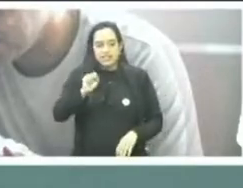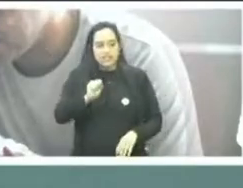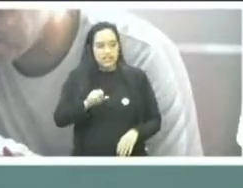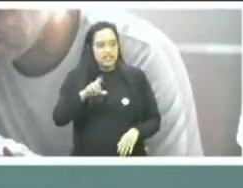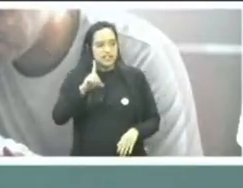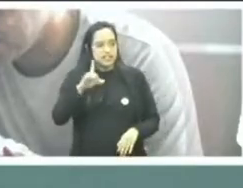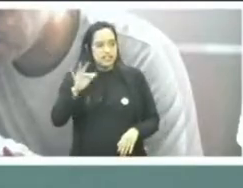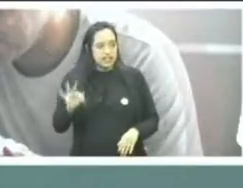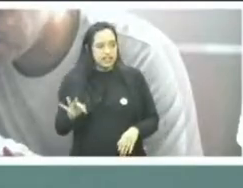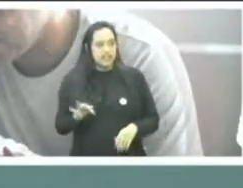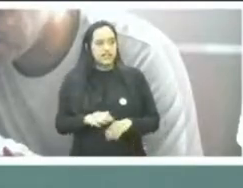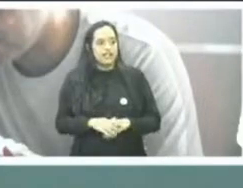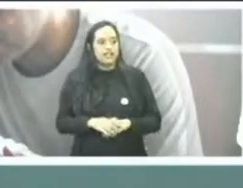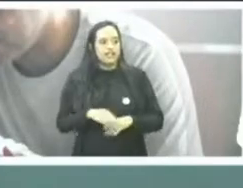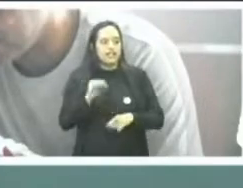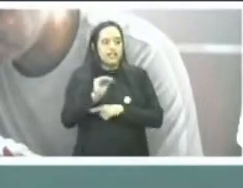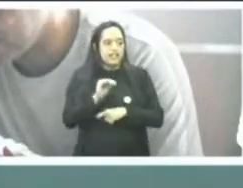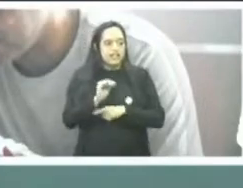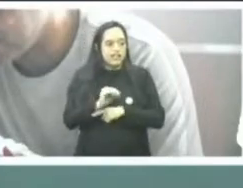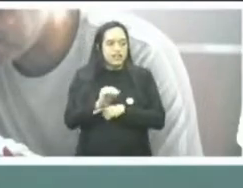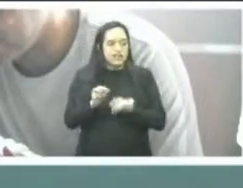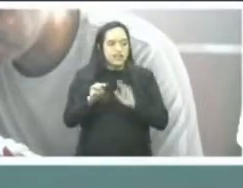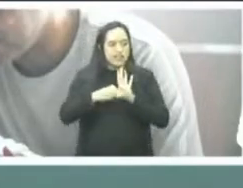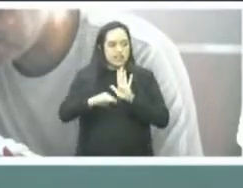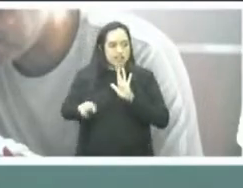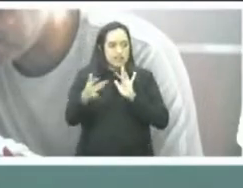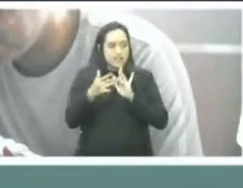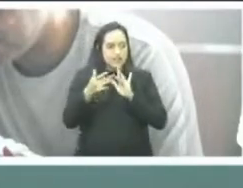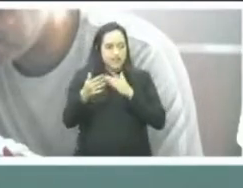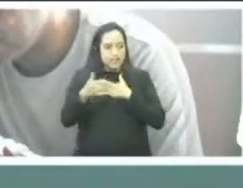Canguru. Senhora Ellen, seja muito bem-vinda.